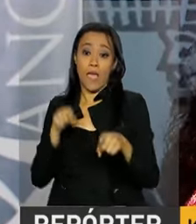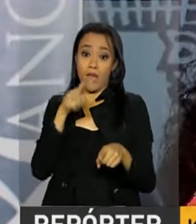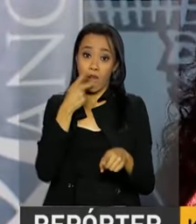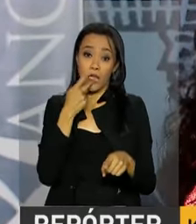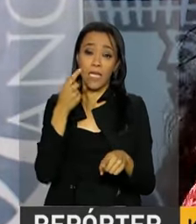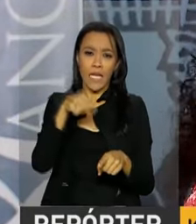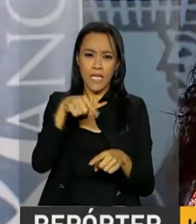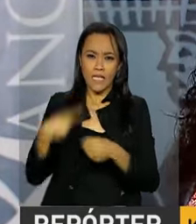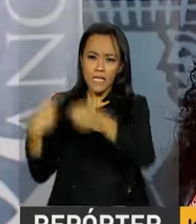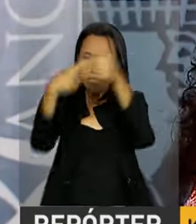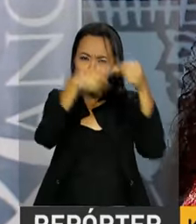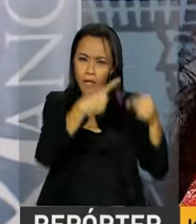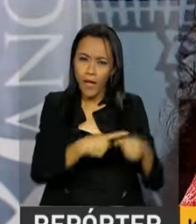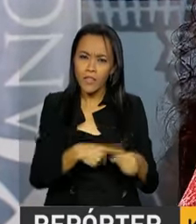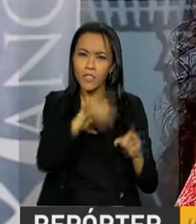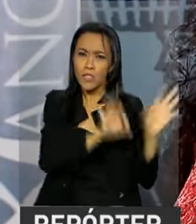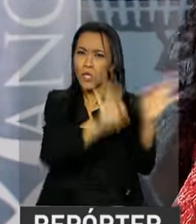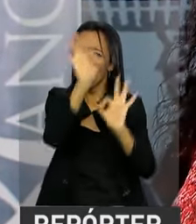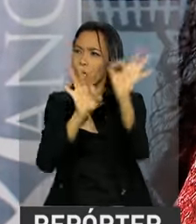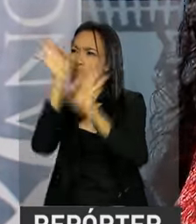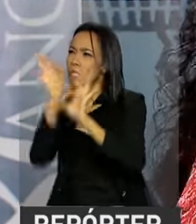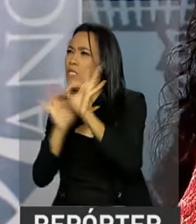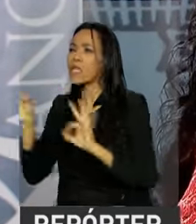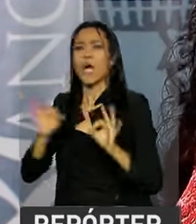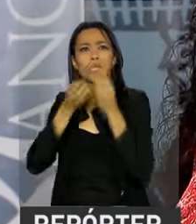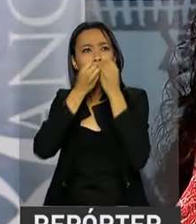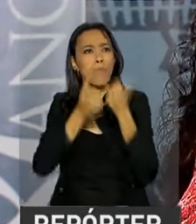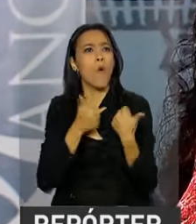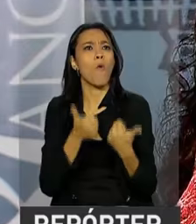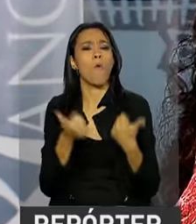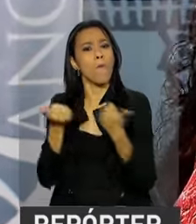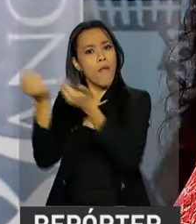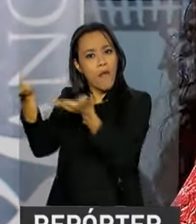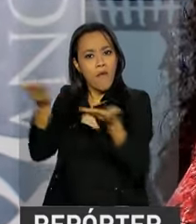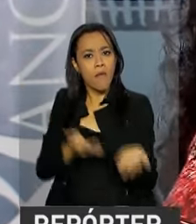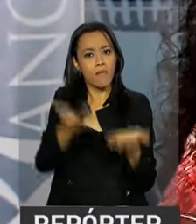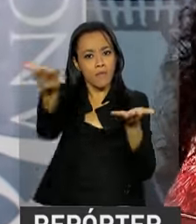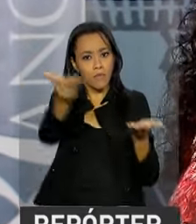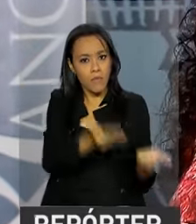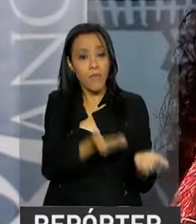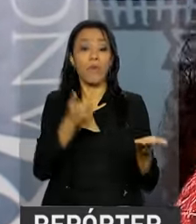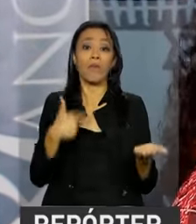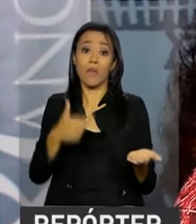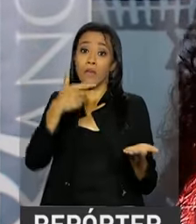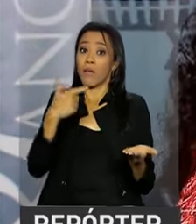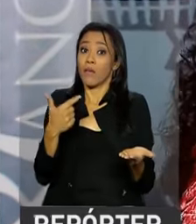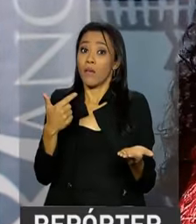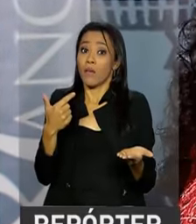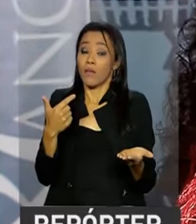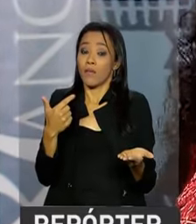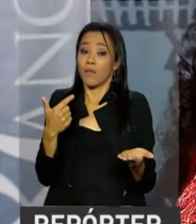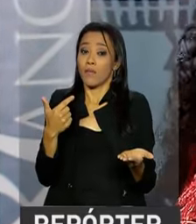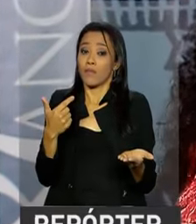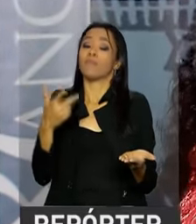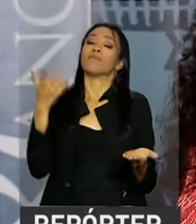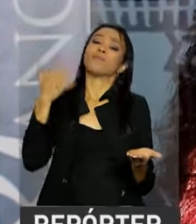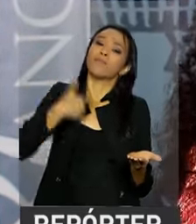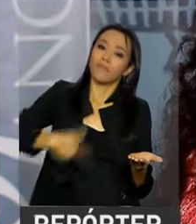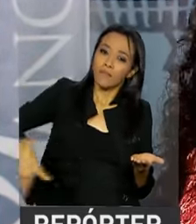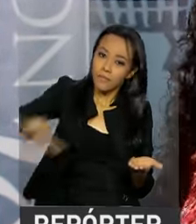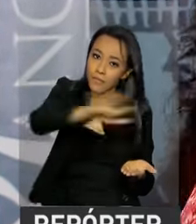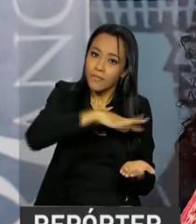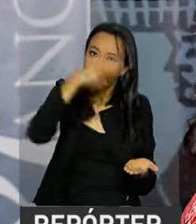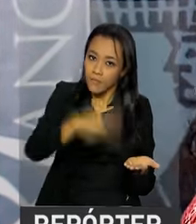qualificadas urbanisticamente, que elas estejam em boas condições de receber o seu cidadão, de atender ao